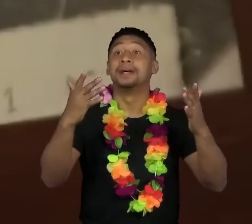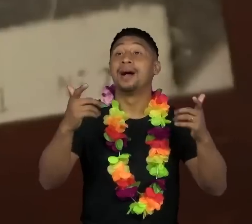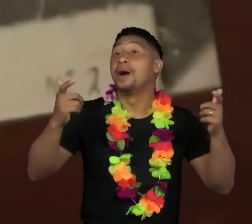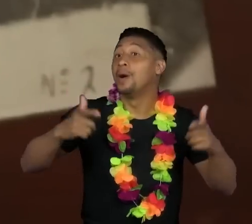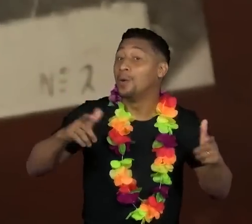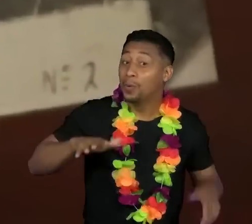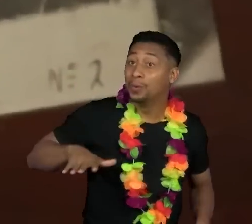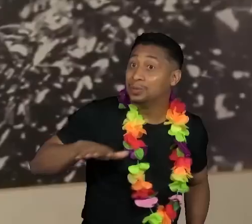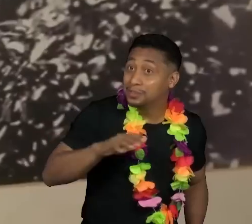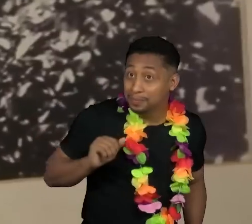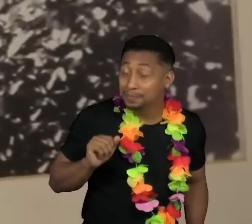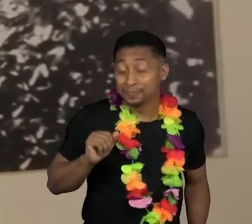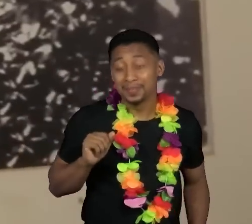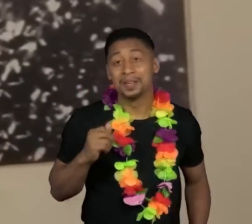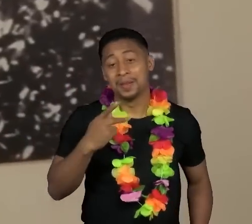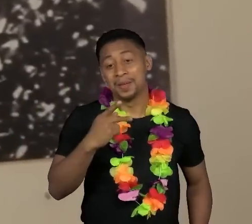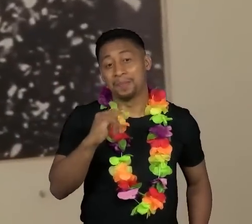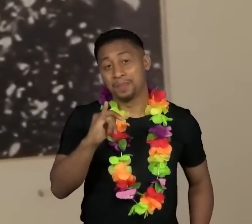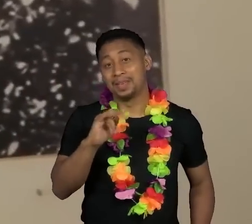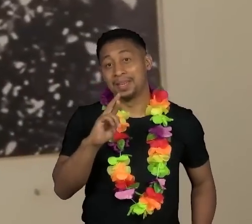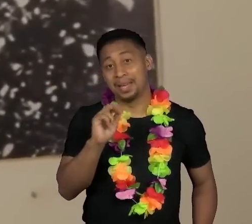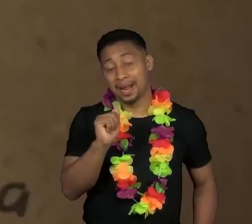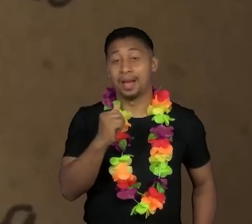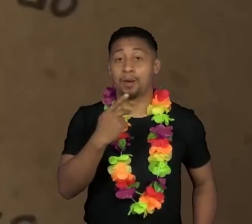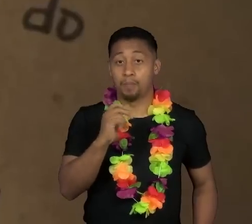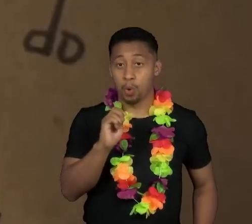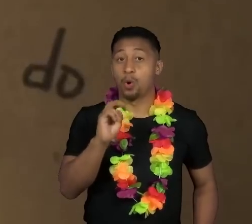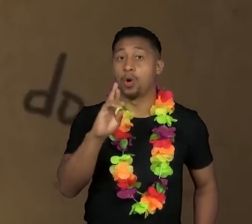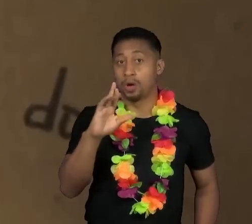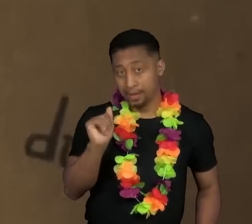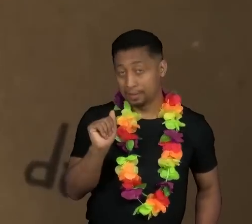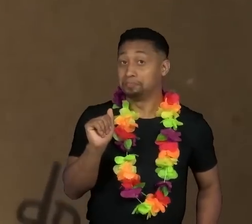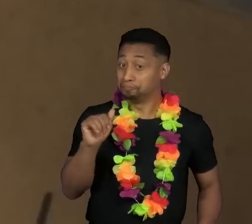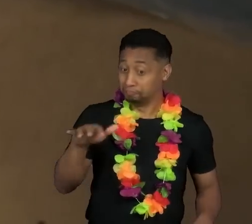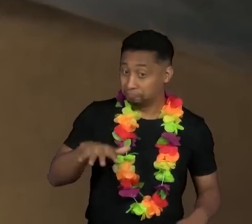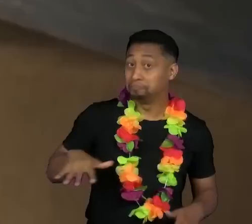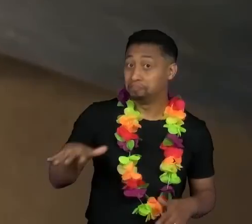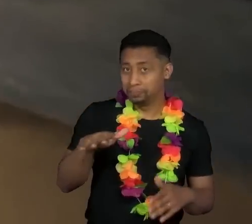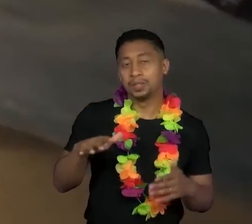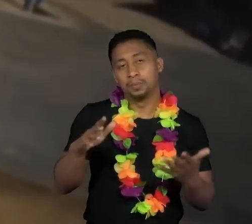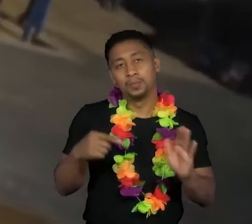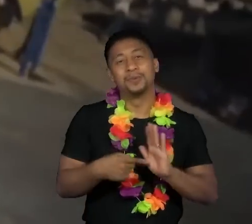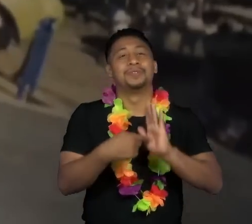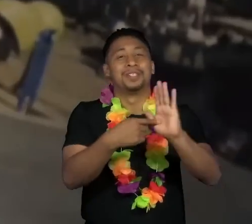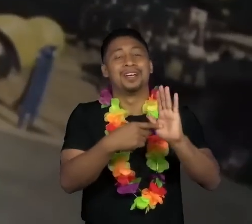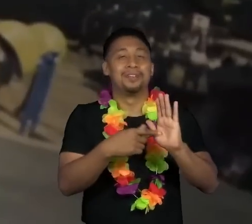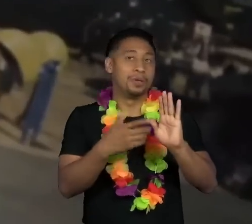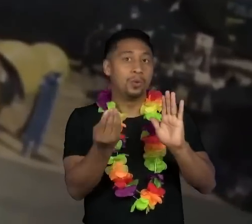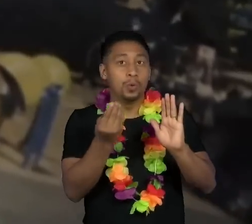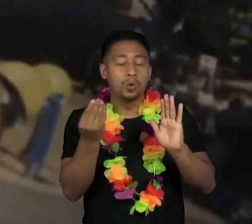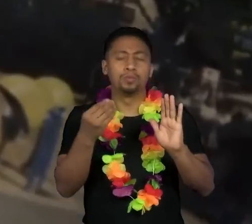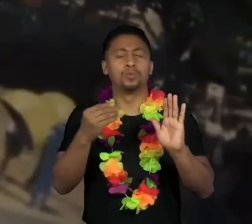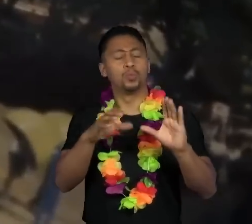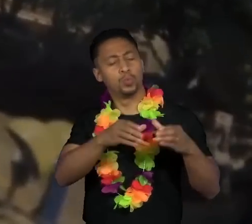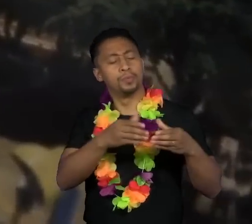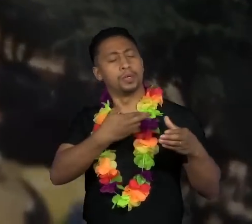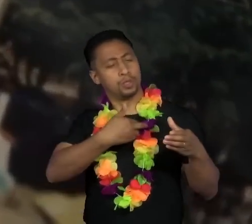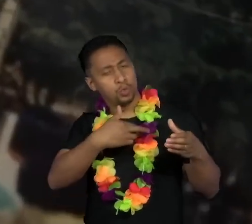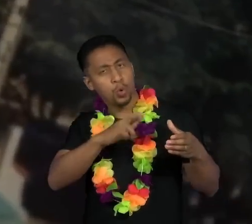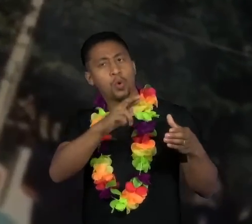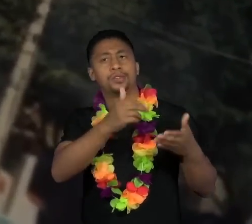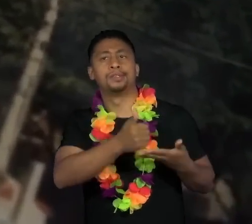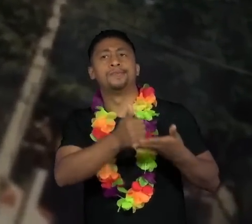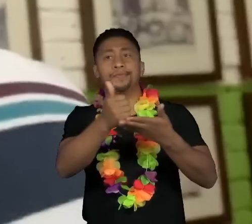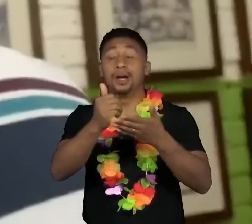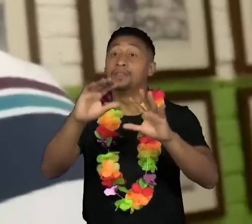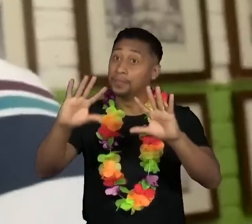Jesus. Então, é a partir, né, dessa confluência entre a esfera religiosa da família dele, que leva ele para essas festas. Nessas